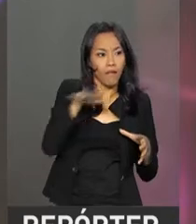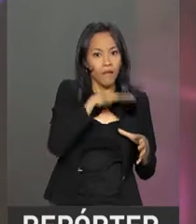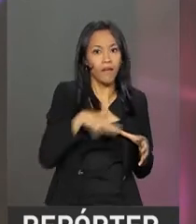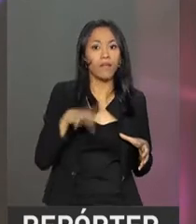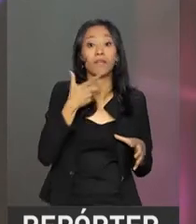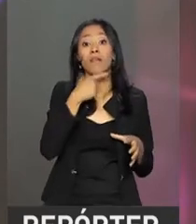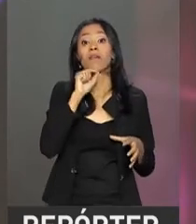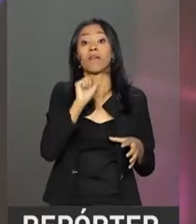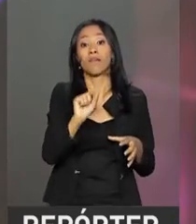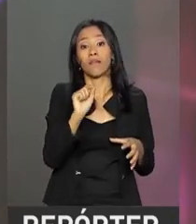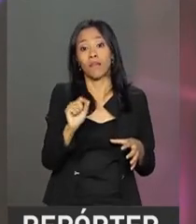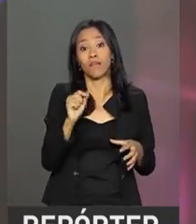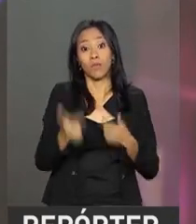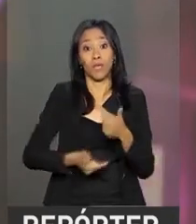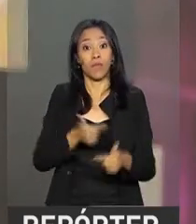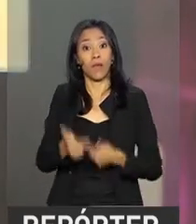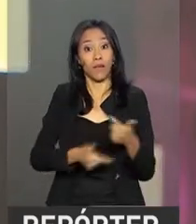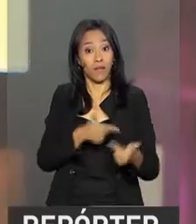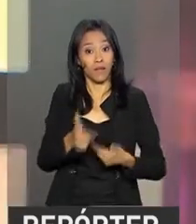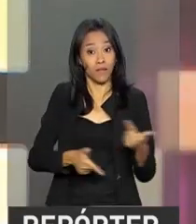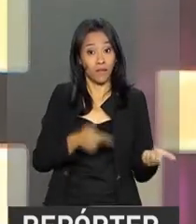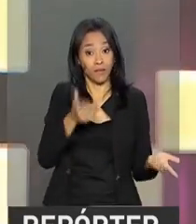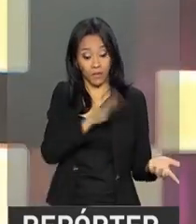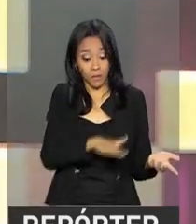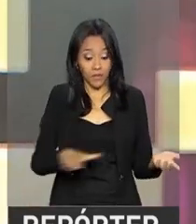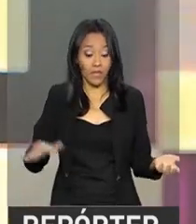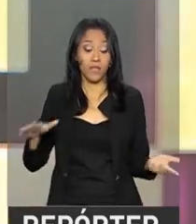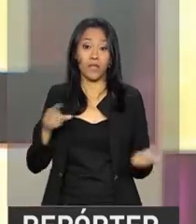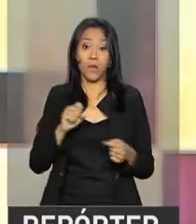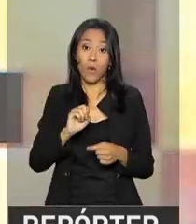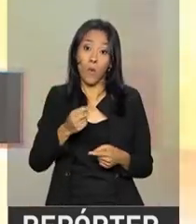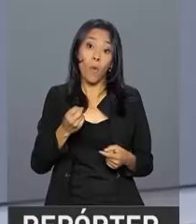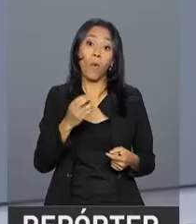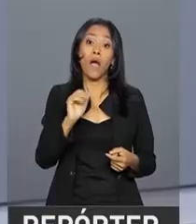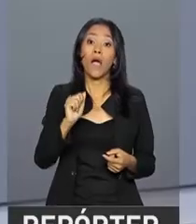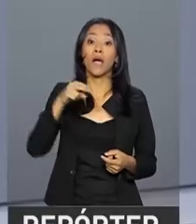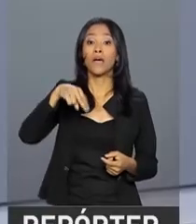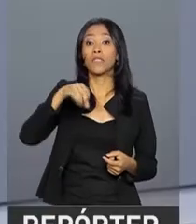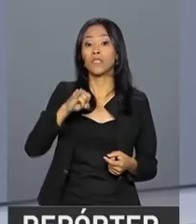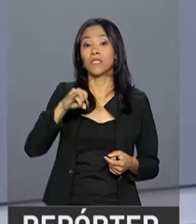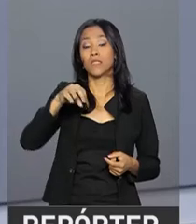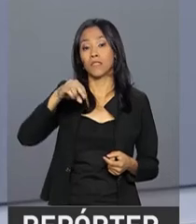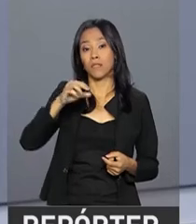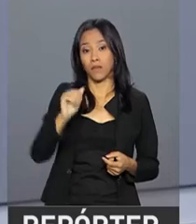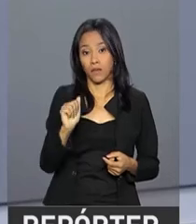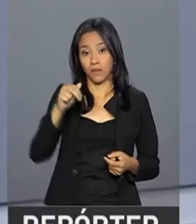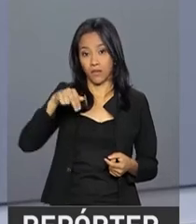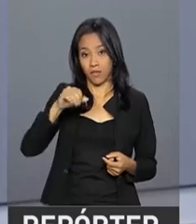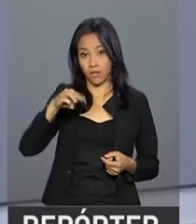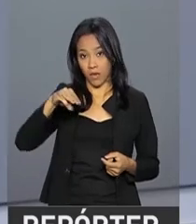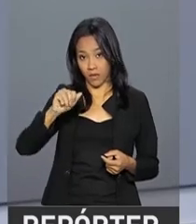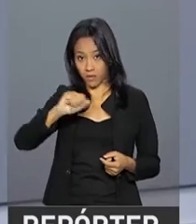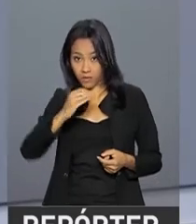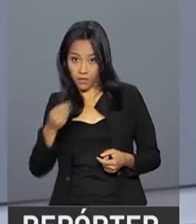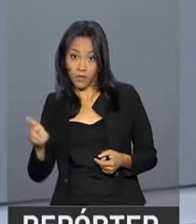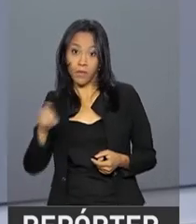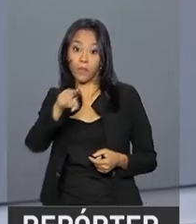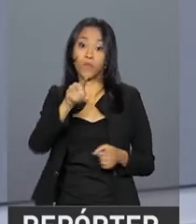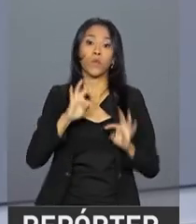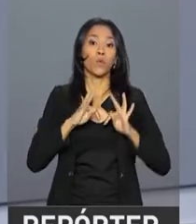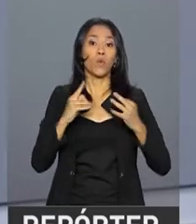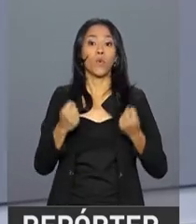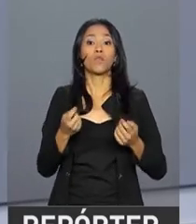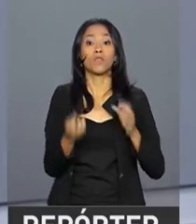são as se nessas que estão trabalhando com infância ou com animação todos os editais serão publicados até o dia